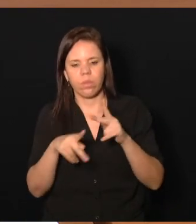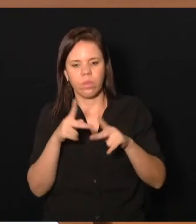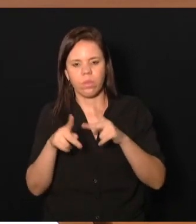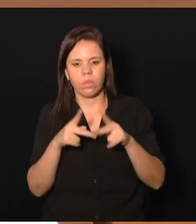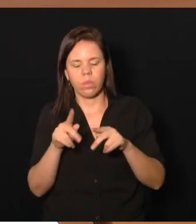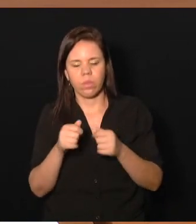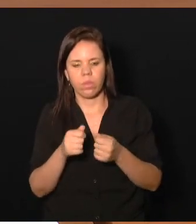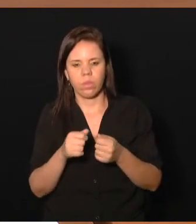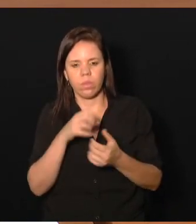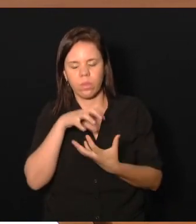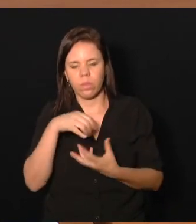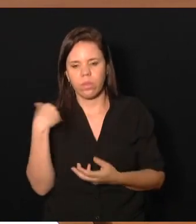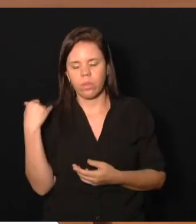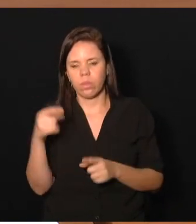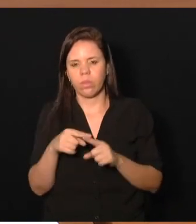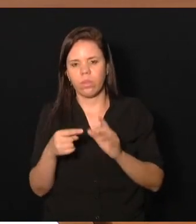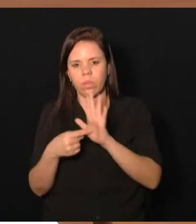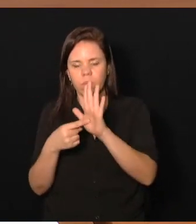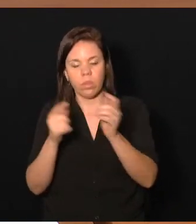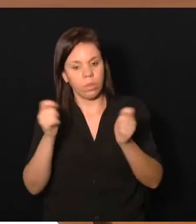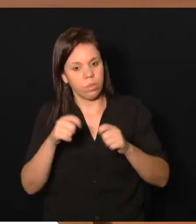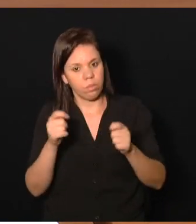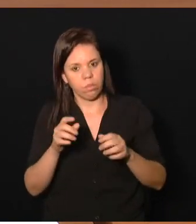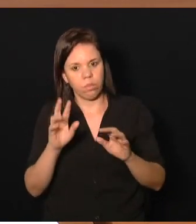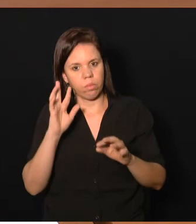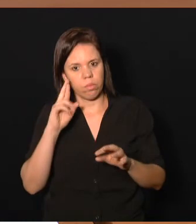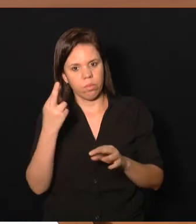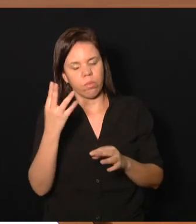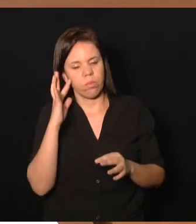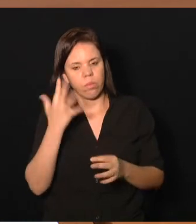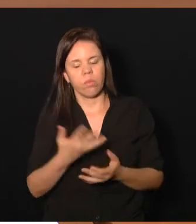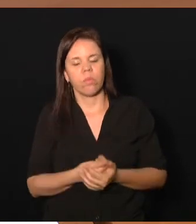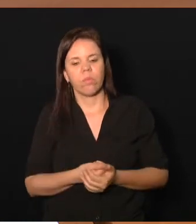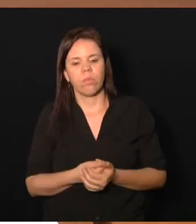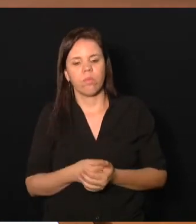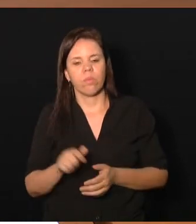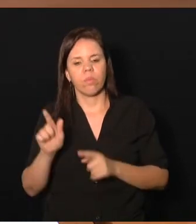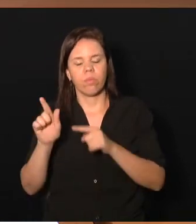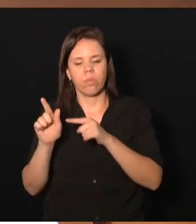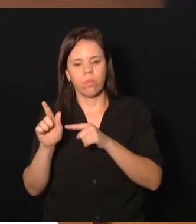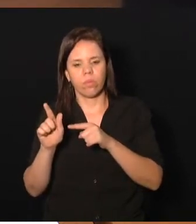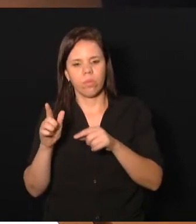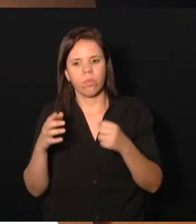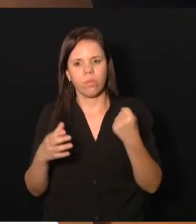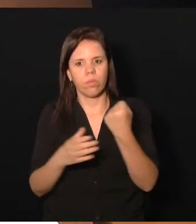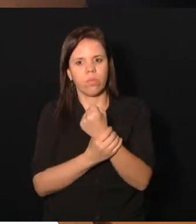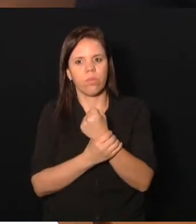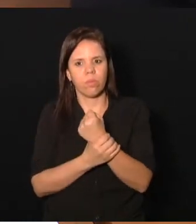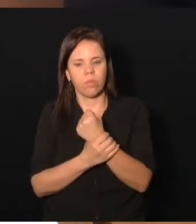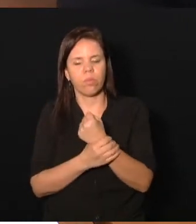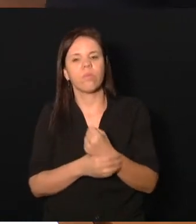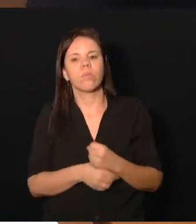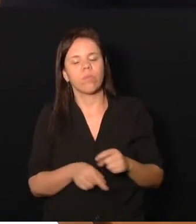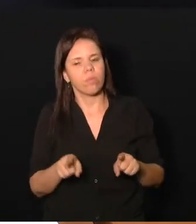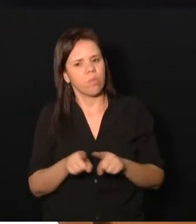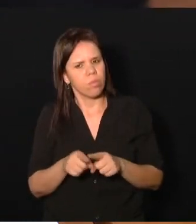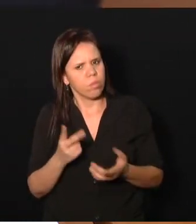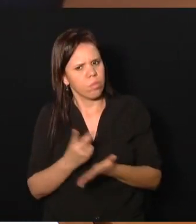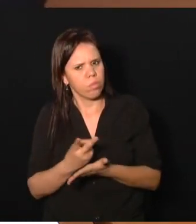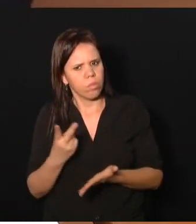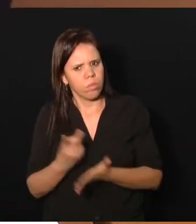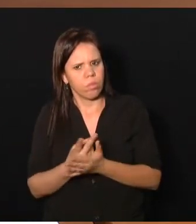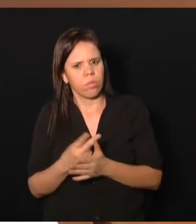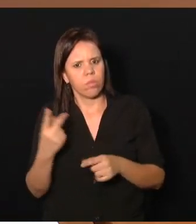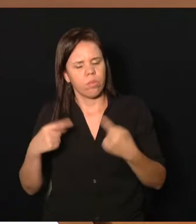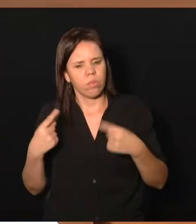idosas, bem como apontar suas possíveis soluções. G, assegurar o cumprimento das políticas públicas no Estatuto do Idoso